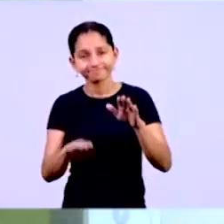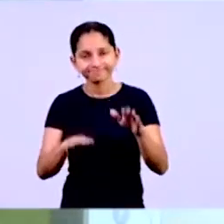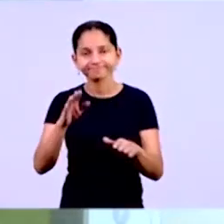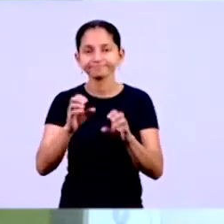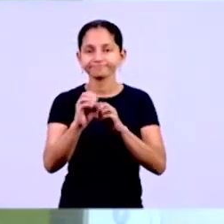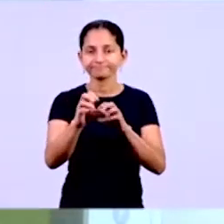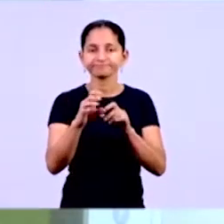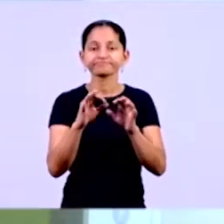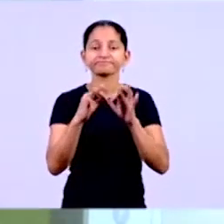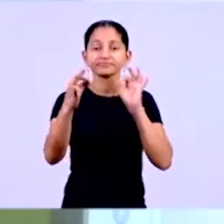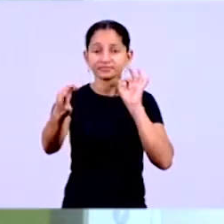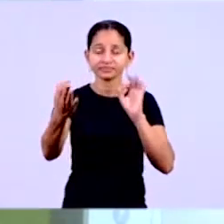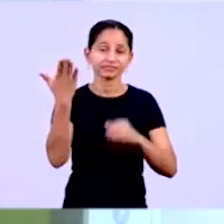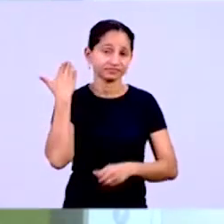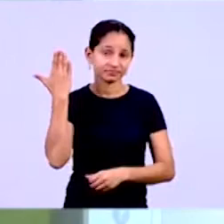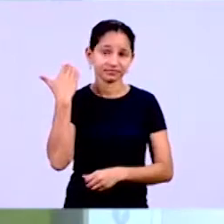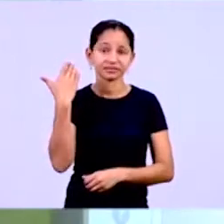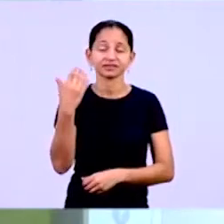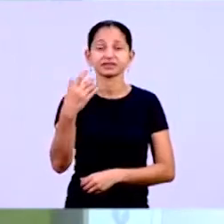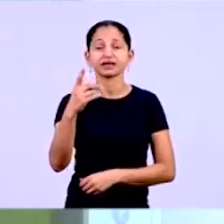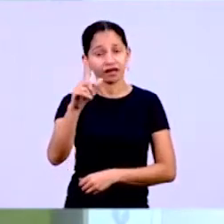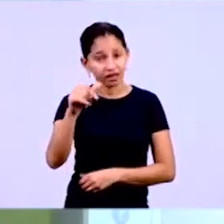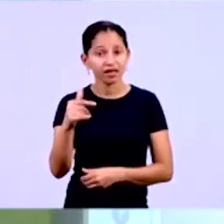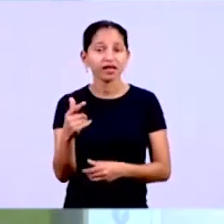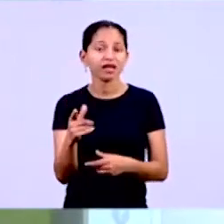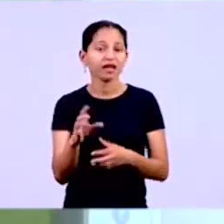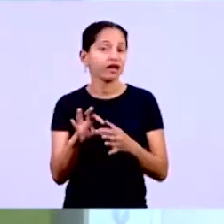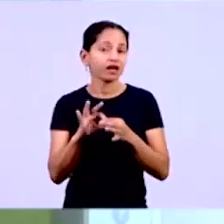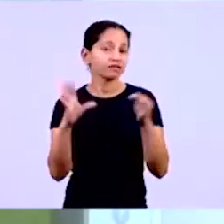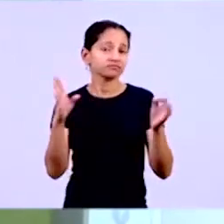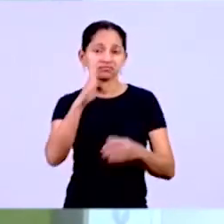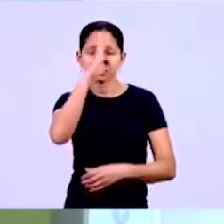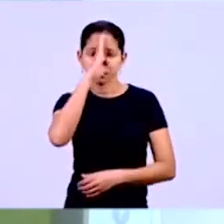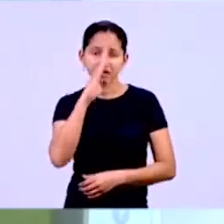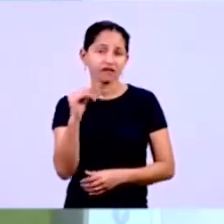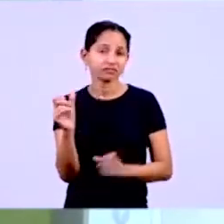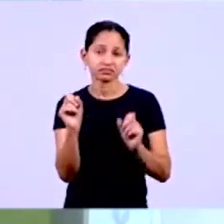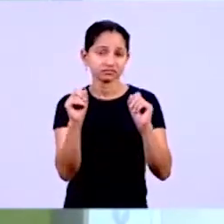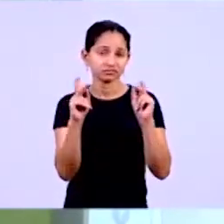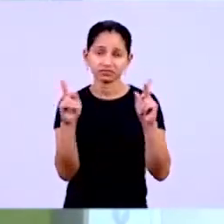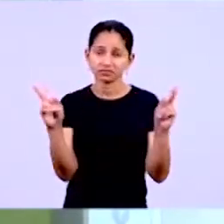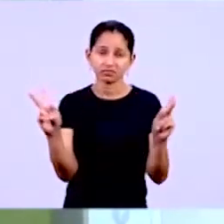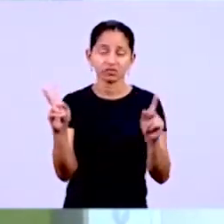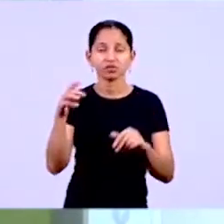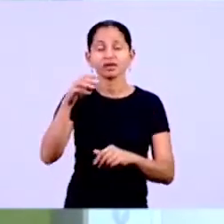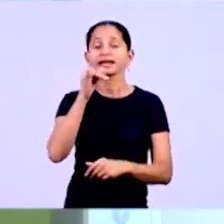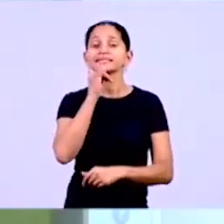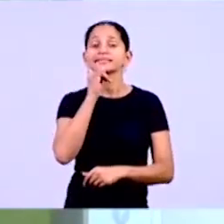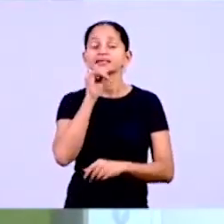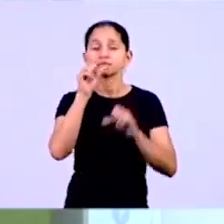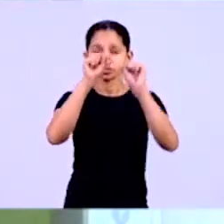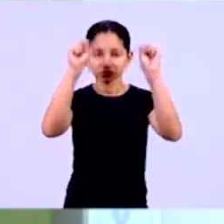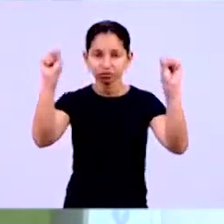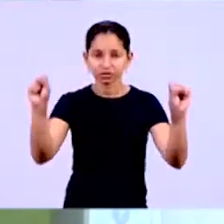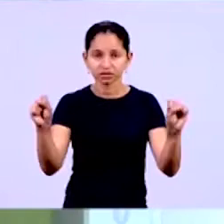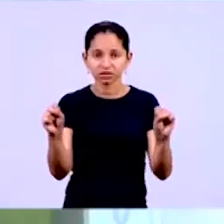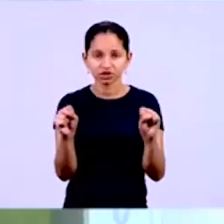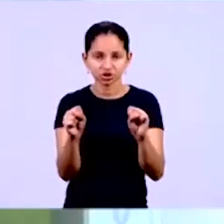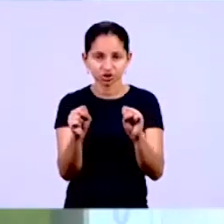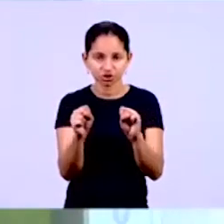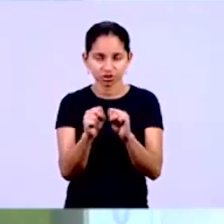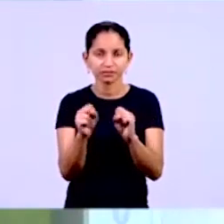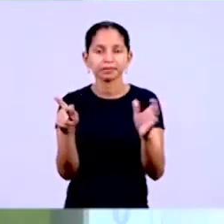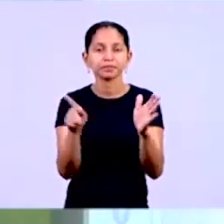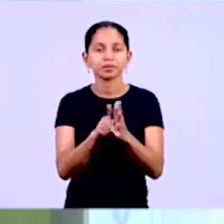aqui do IFRO, é baseada em uma plataforma aberta, gratuita. Você pode baixar o sistema Moodle, por exemplo, é o nome da nossa plataforma,